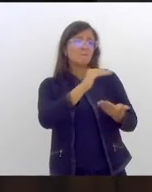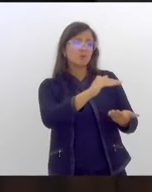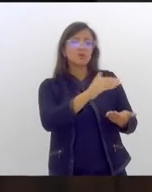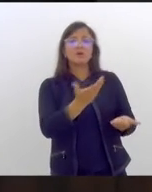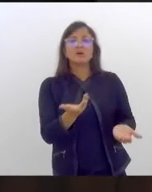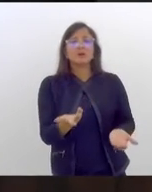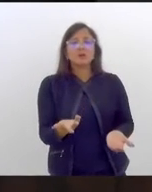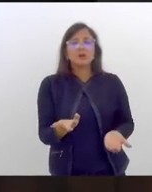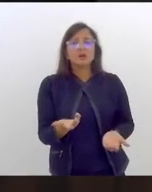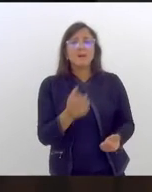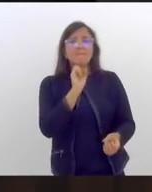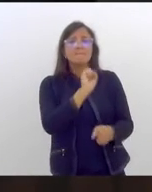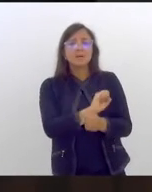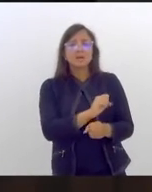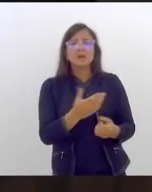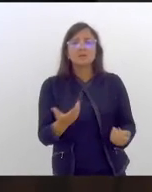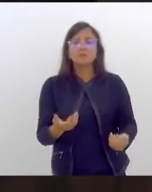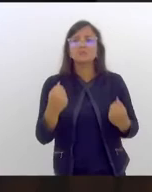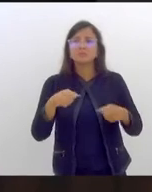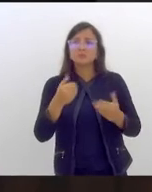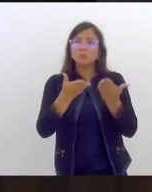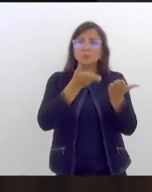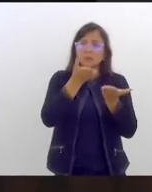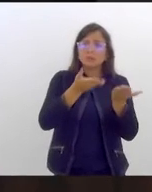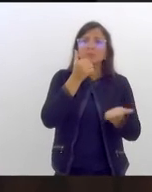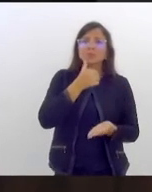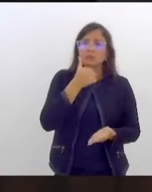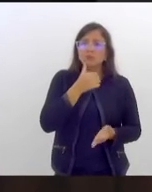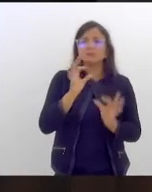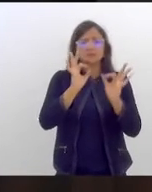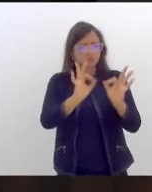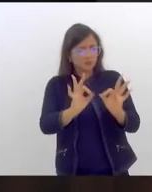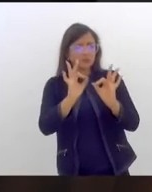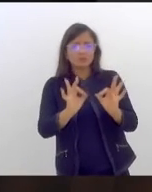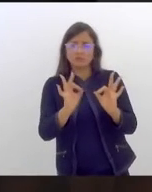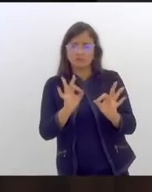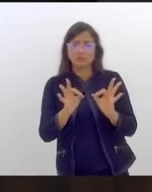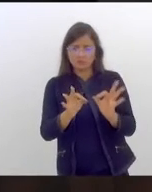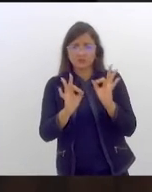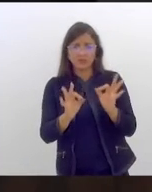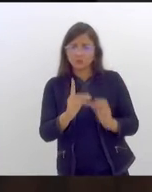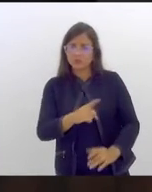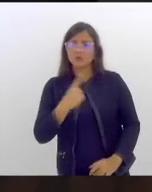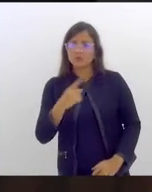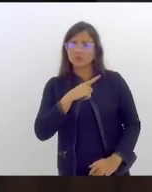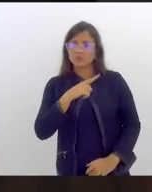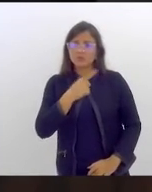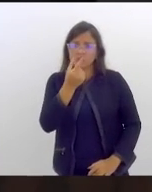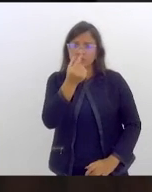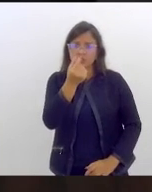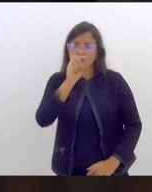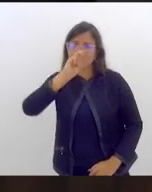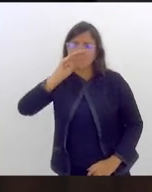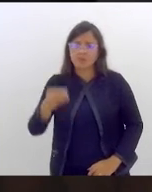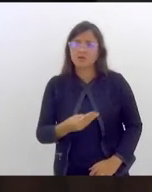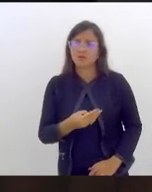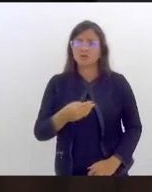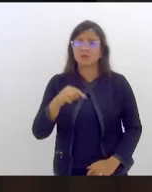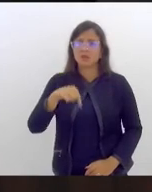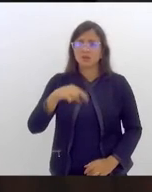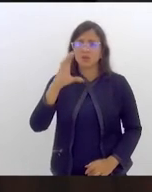é preciso cuidar das nossas mulheres obrigado não sem dúvida e nós temos milhões na conta da